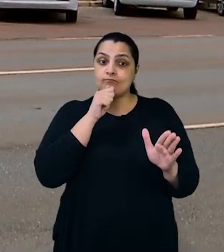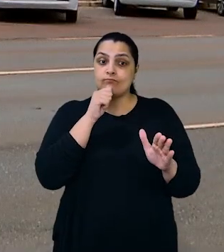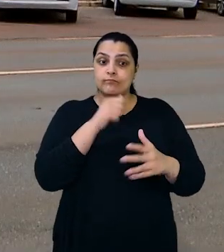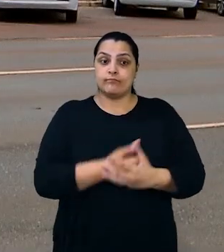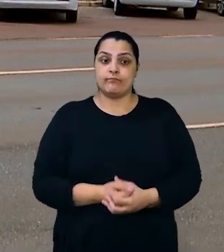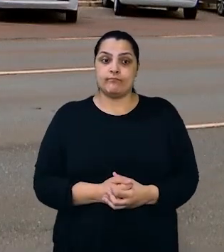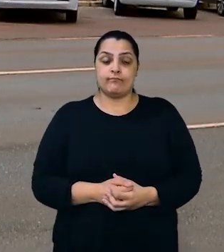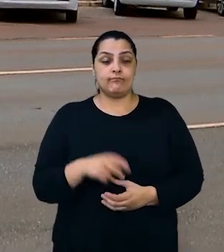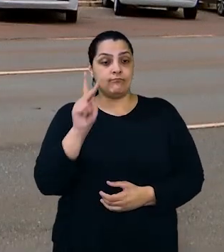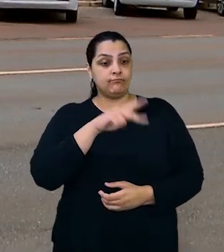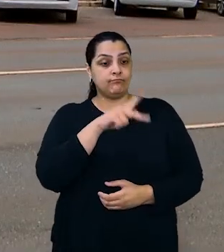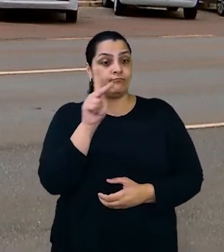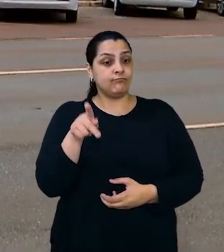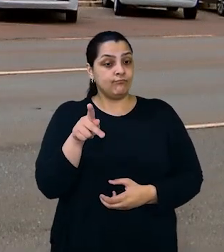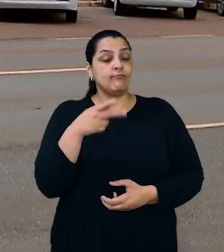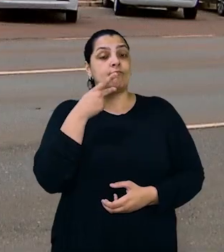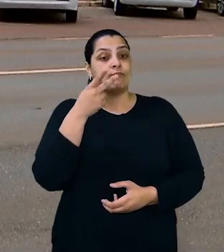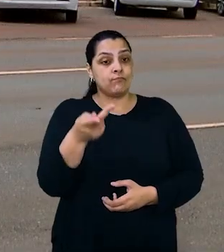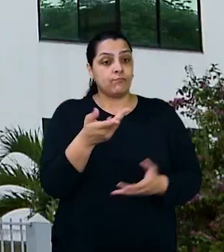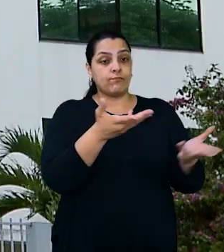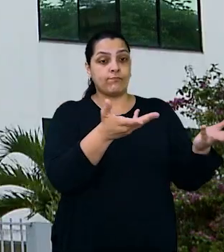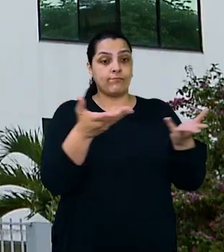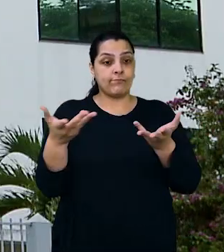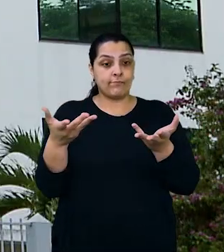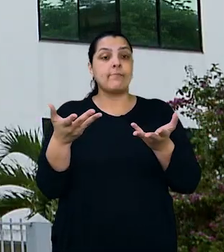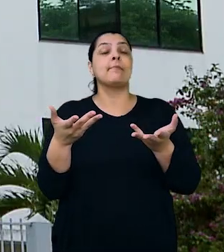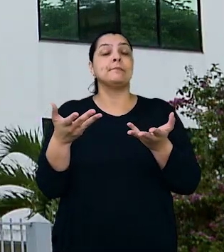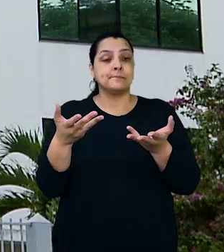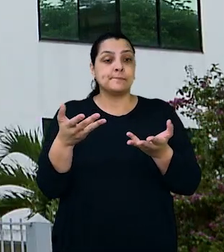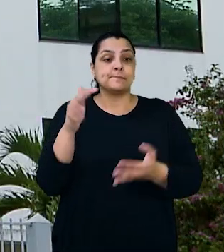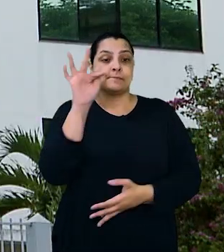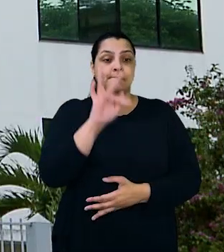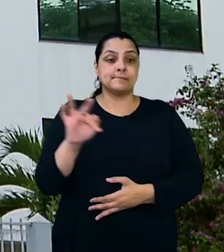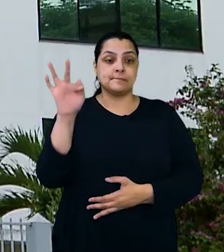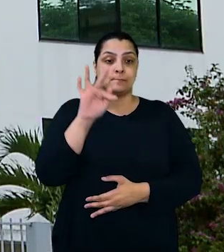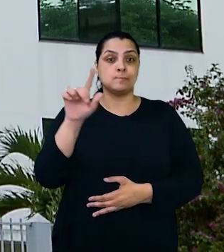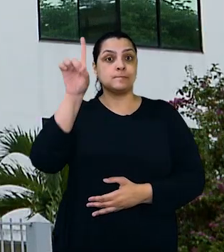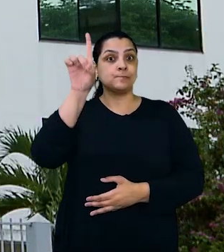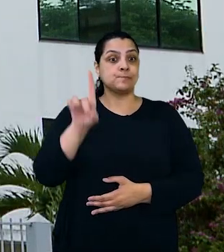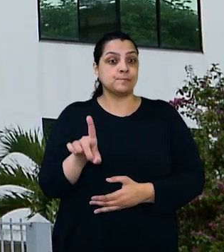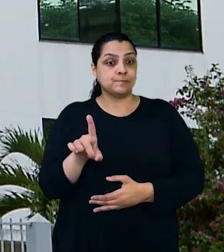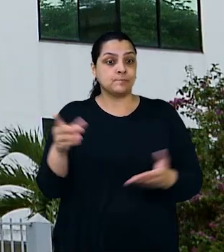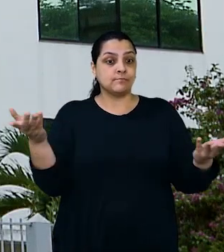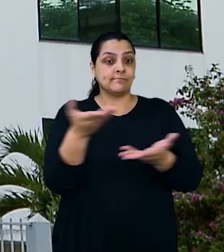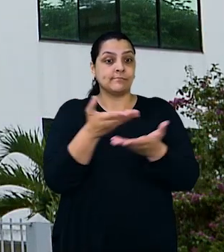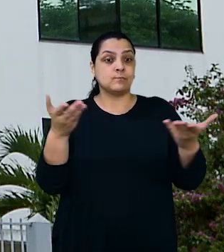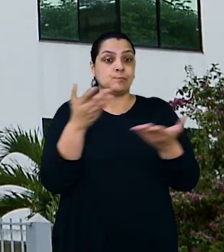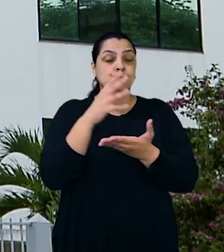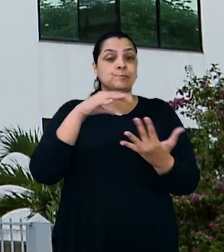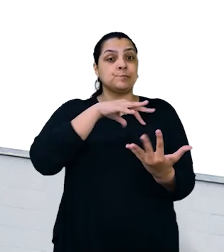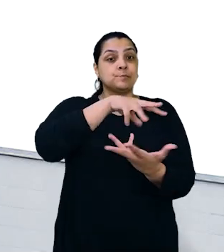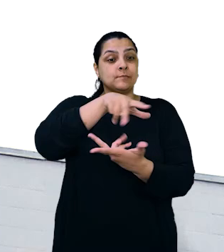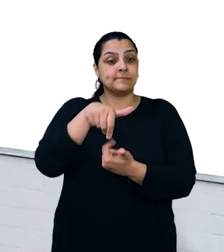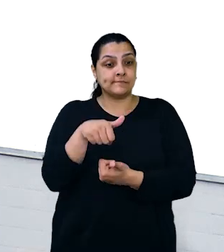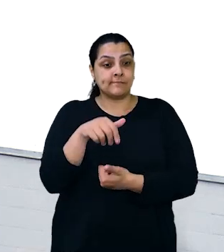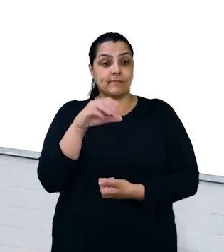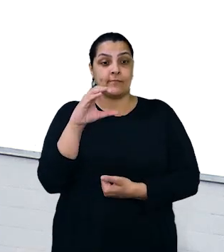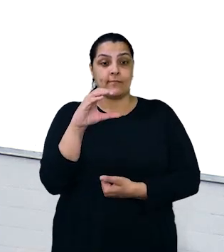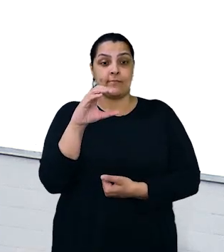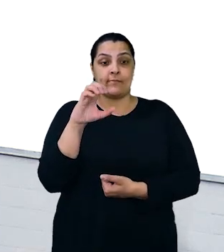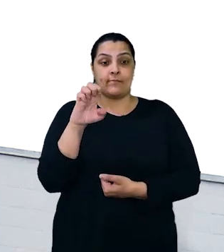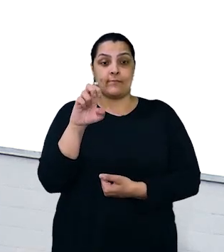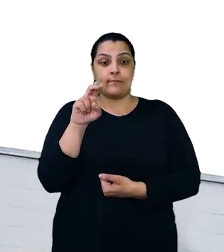O professor afirmou que foi convidado para dirigir a Faculdade de Direito e Relações Internacionais do